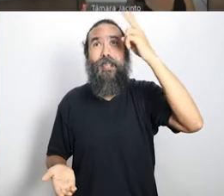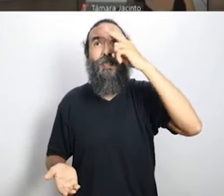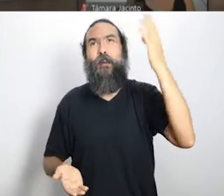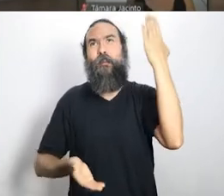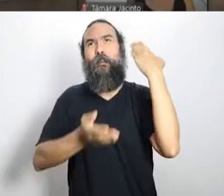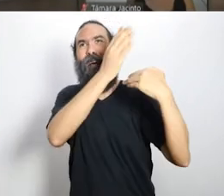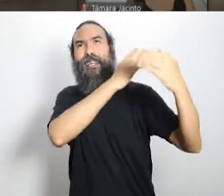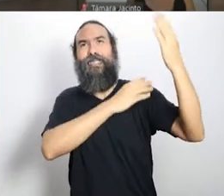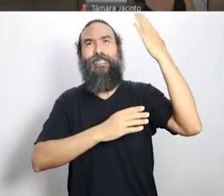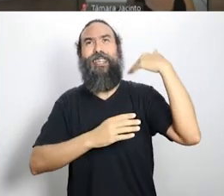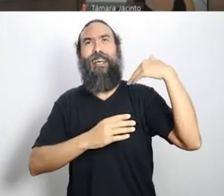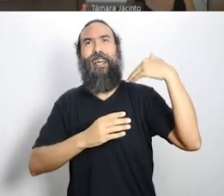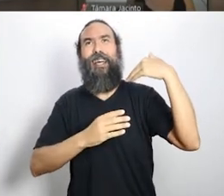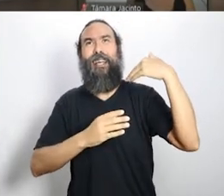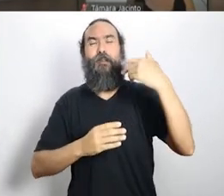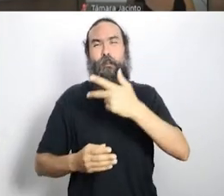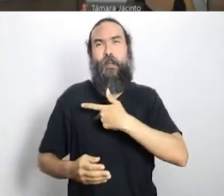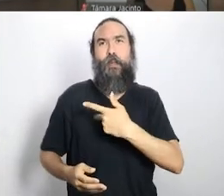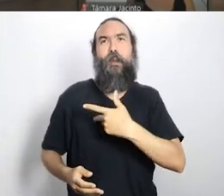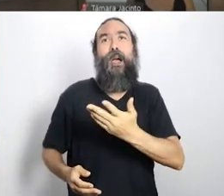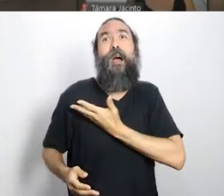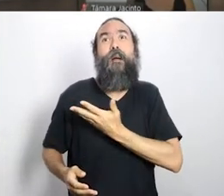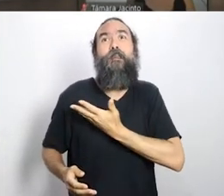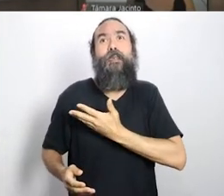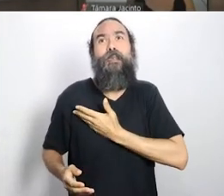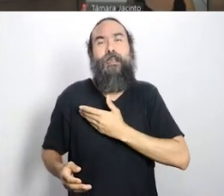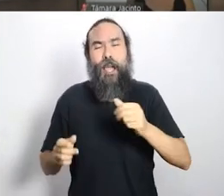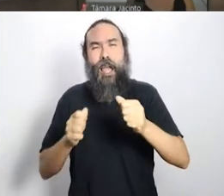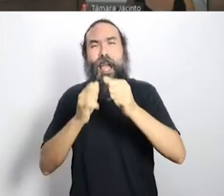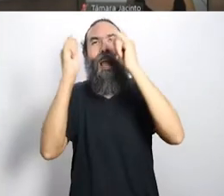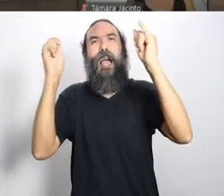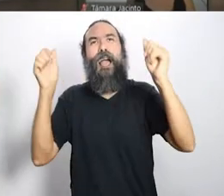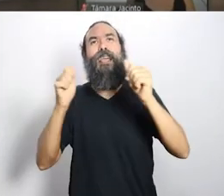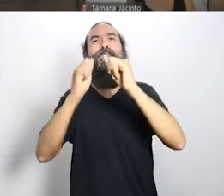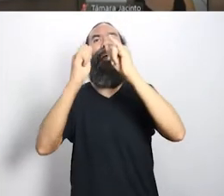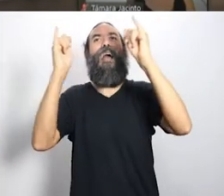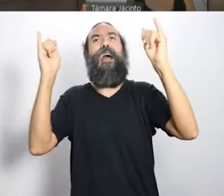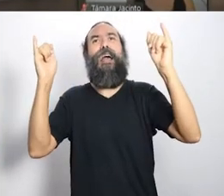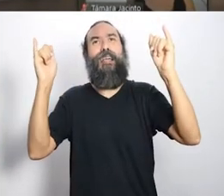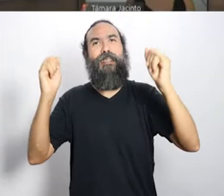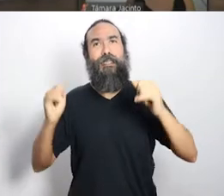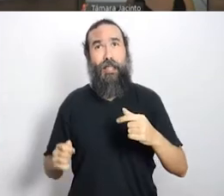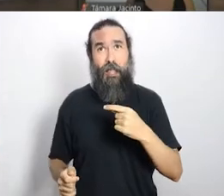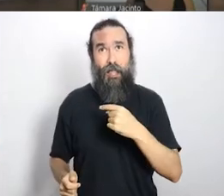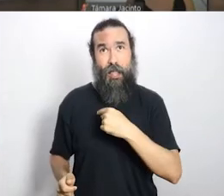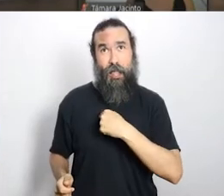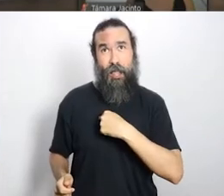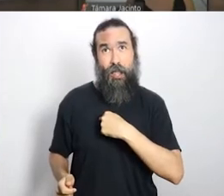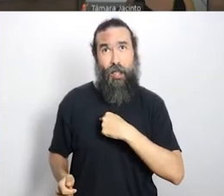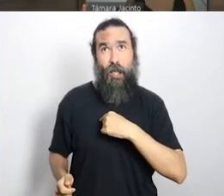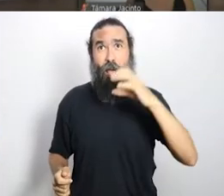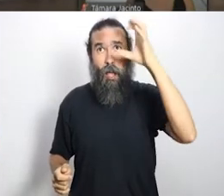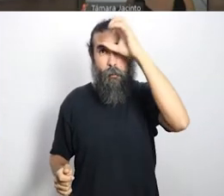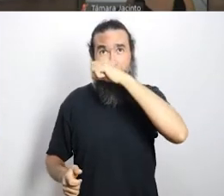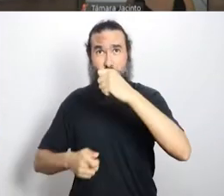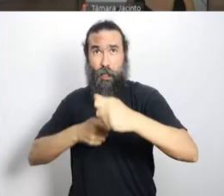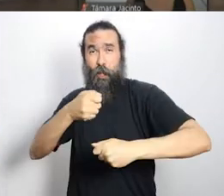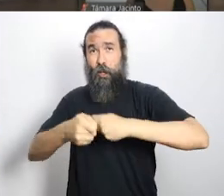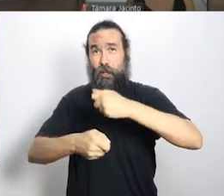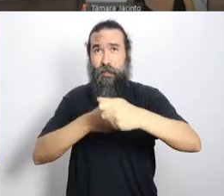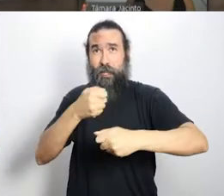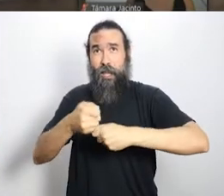quilarino meu. Ai, ai, sou principiante,